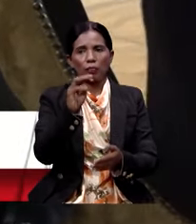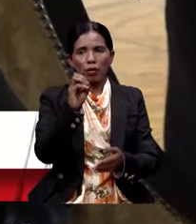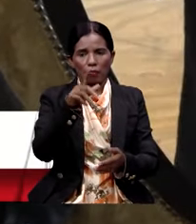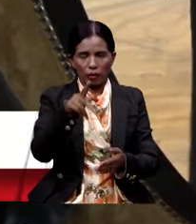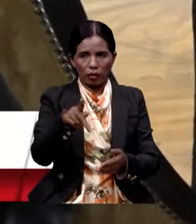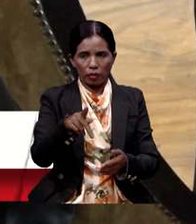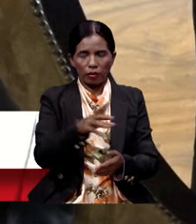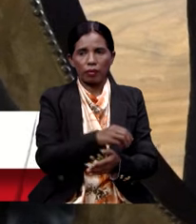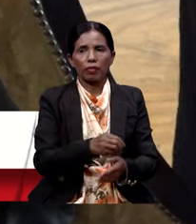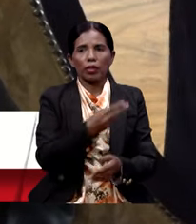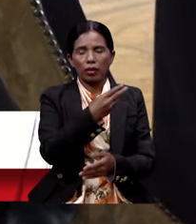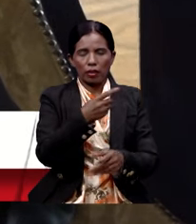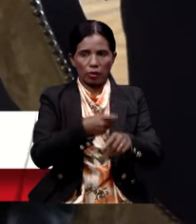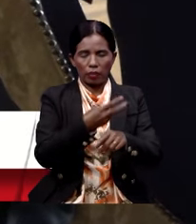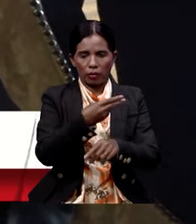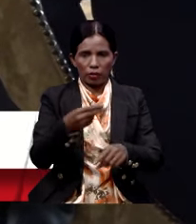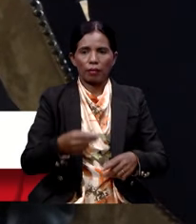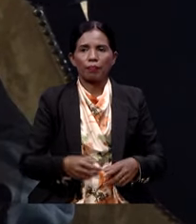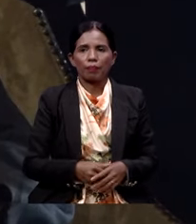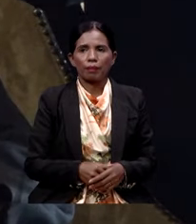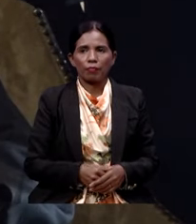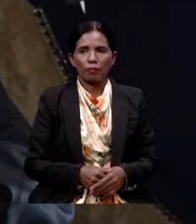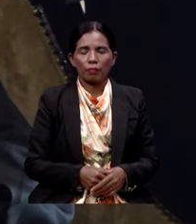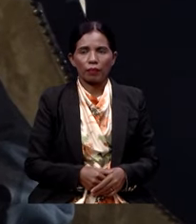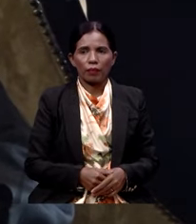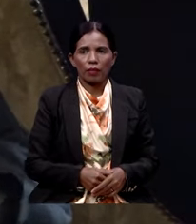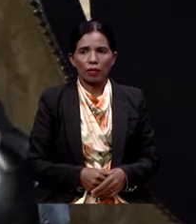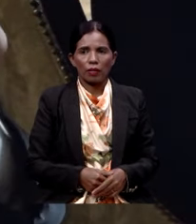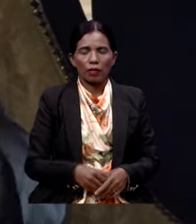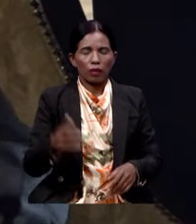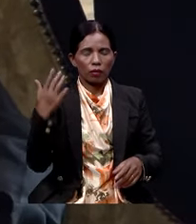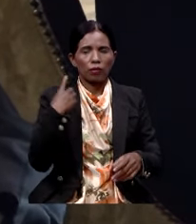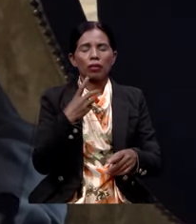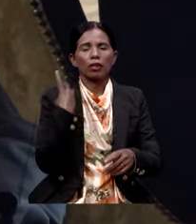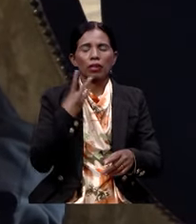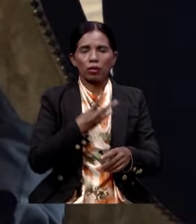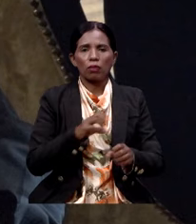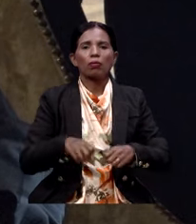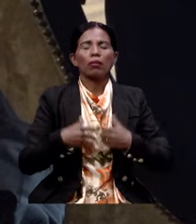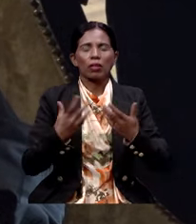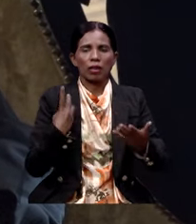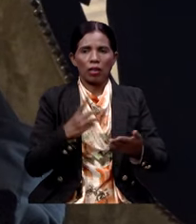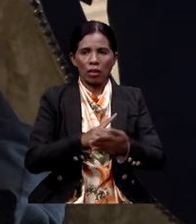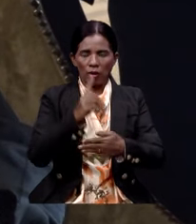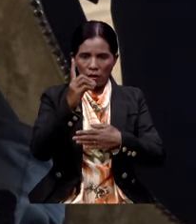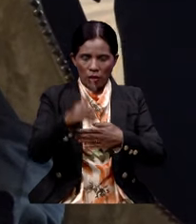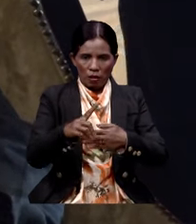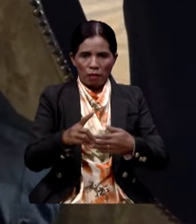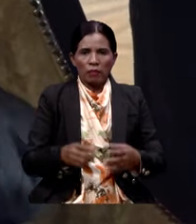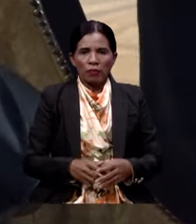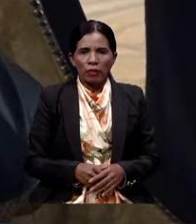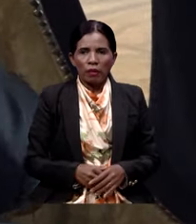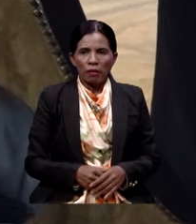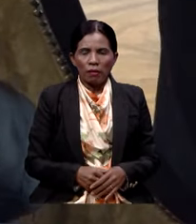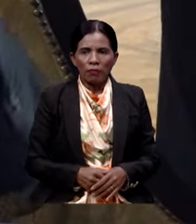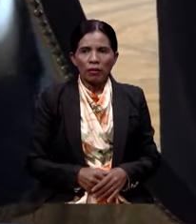e Habitação Indonésia. Tanto o acordo, né, e ele o INSAP desenvolve o setor de infraestruturas. Nem